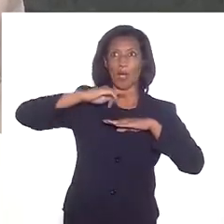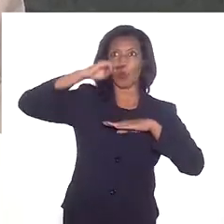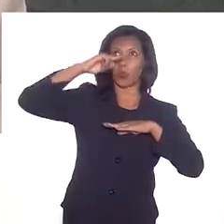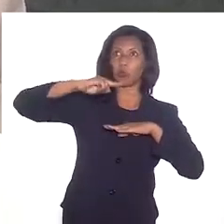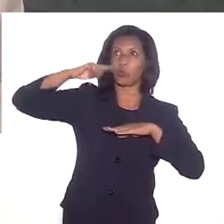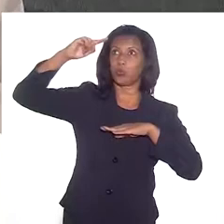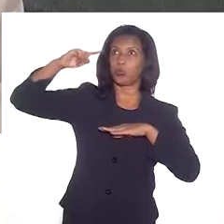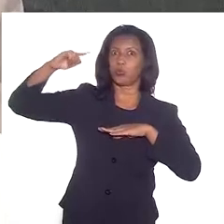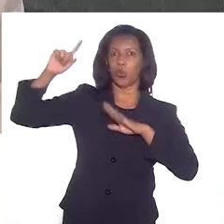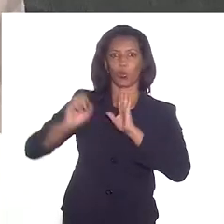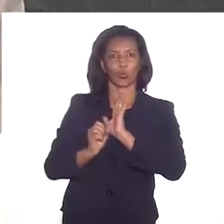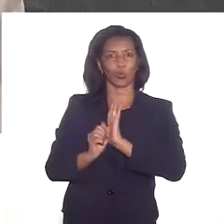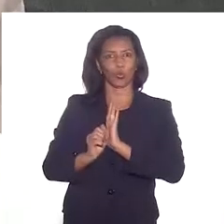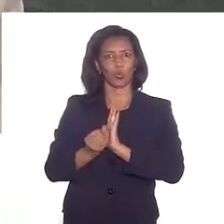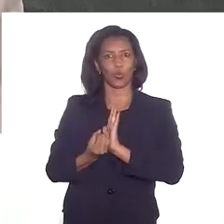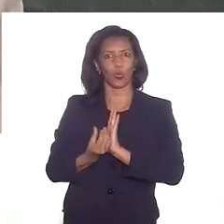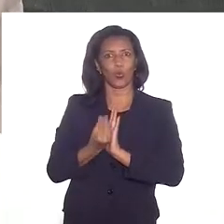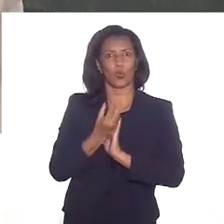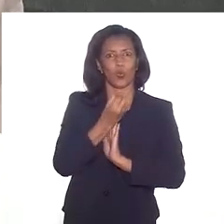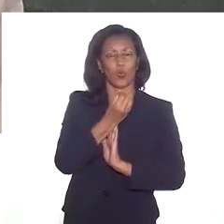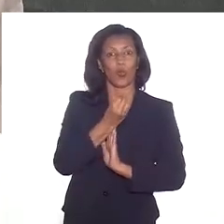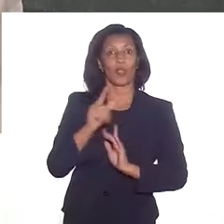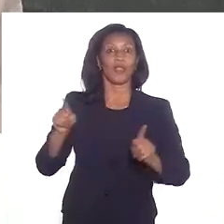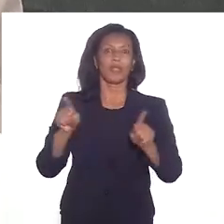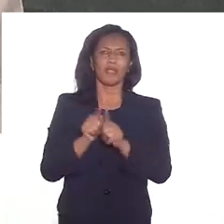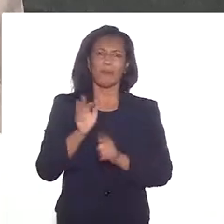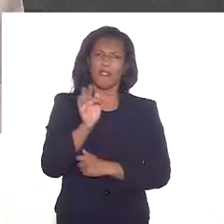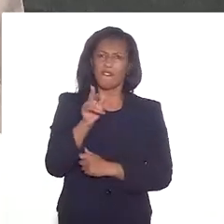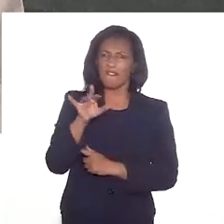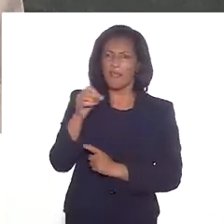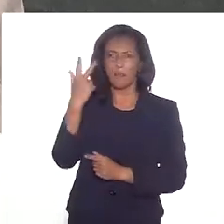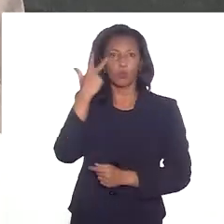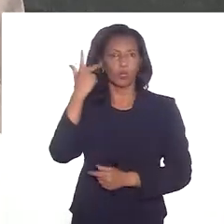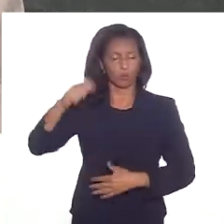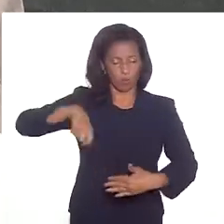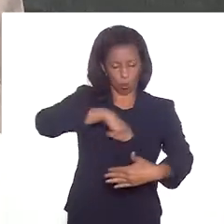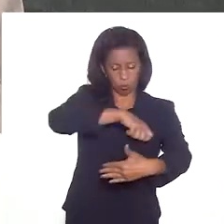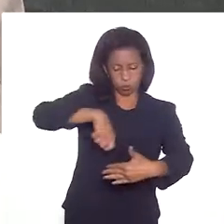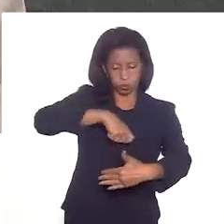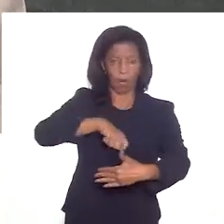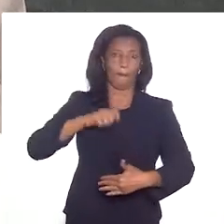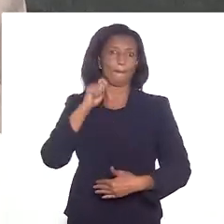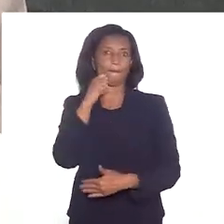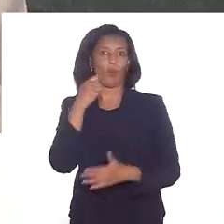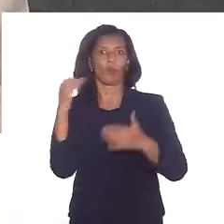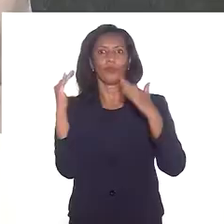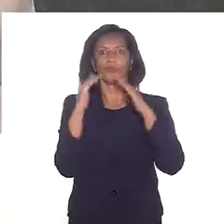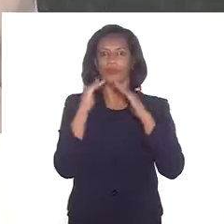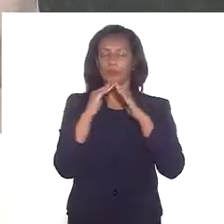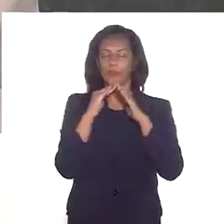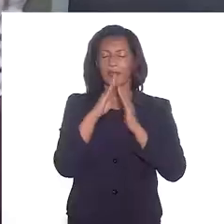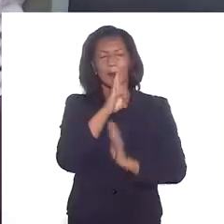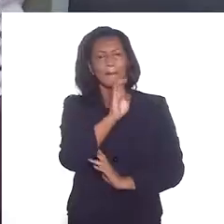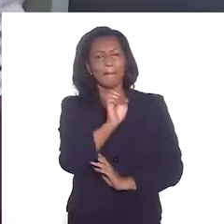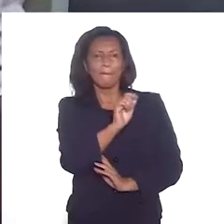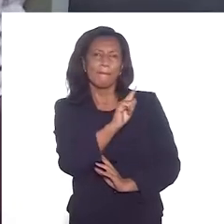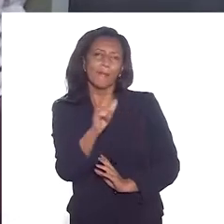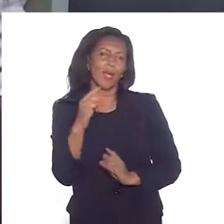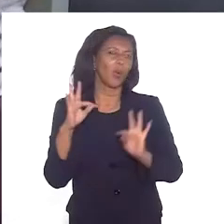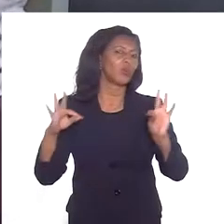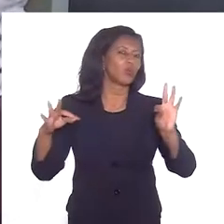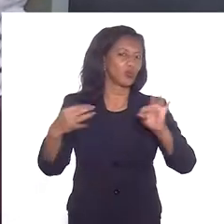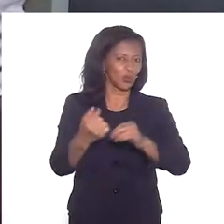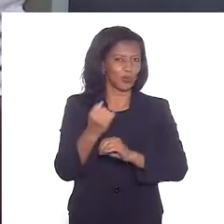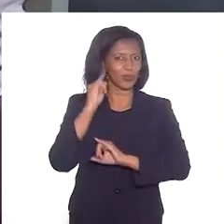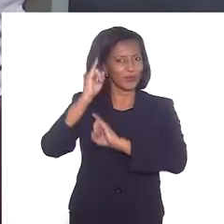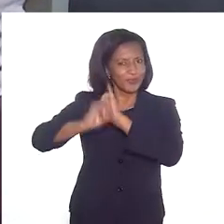série histórica do Google. Também disparou a procura por fermento natural e por receitas de pão caseiro. Bel,